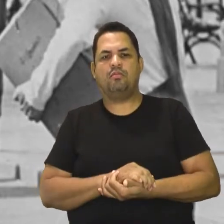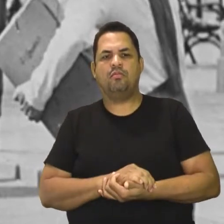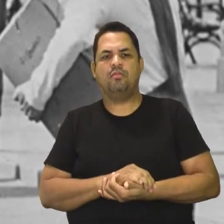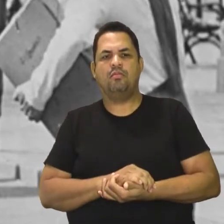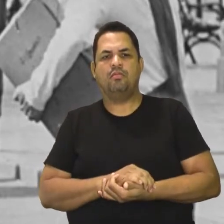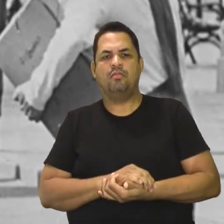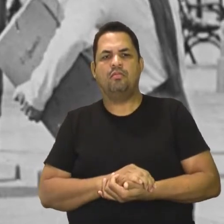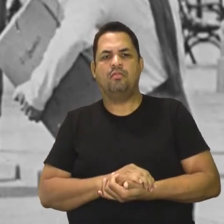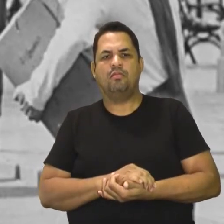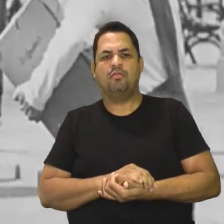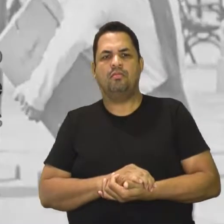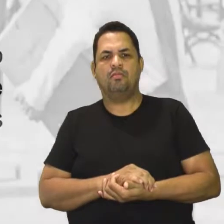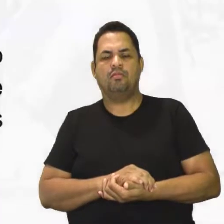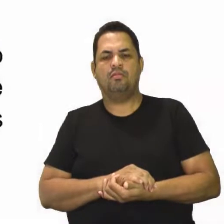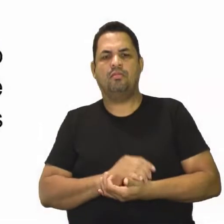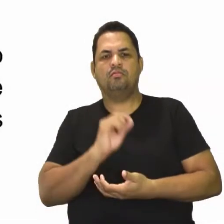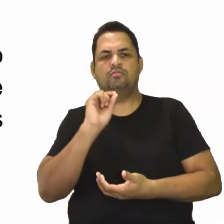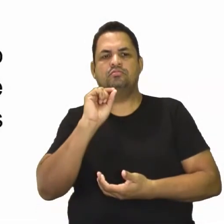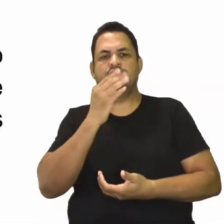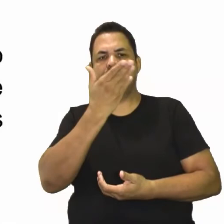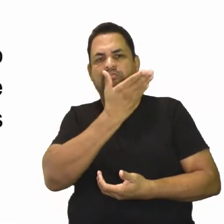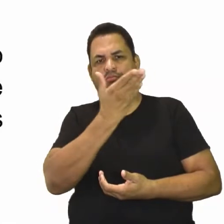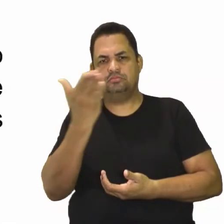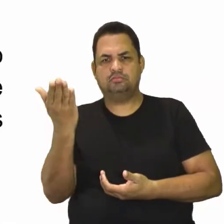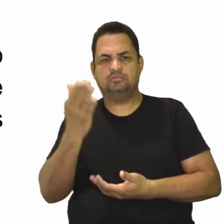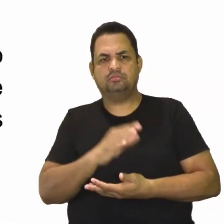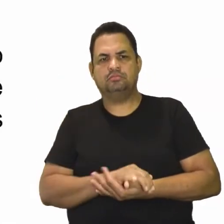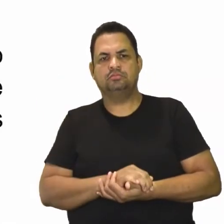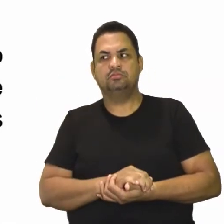vocês. O que é milagre econômico?